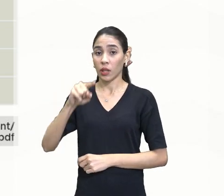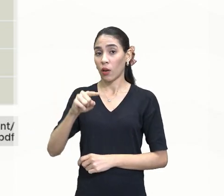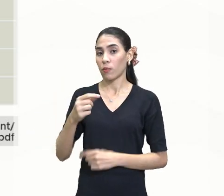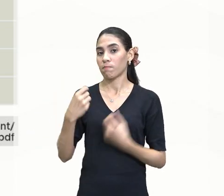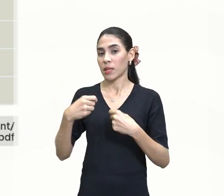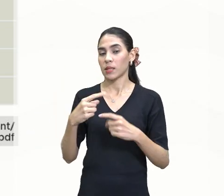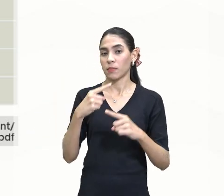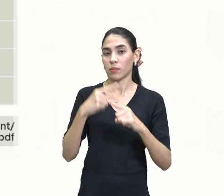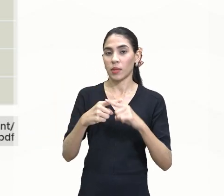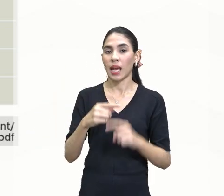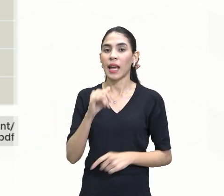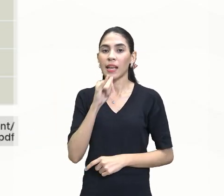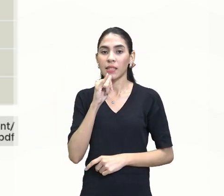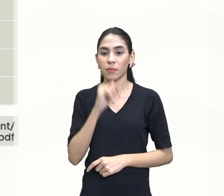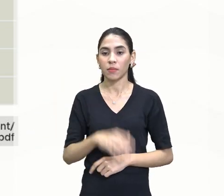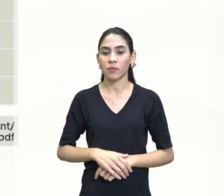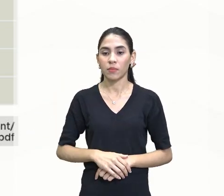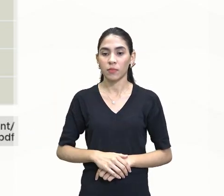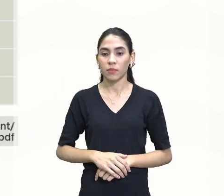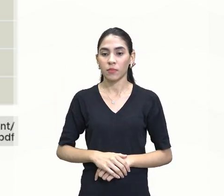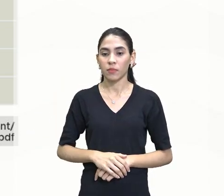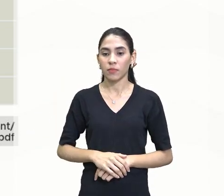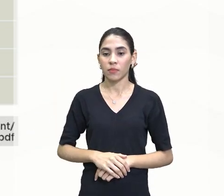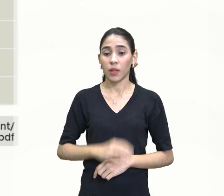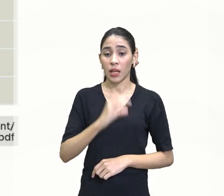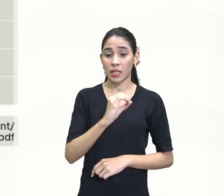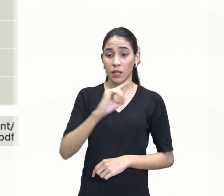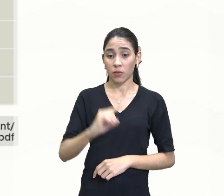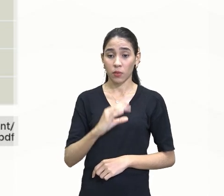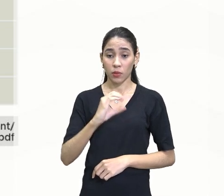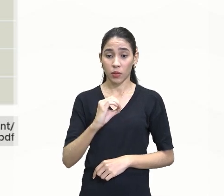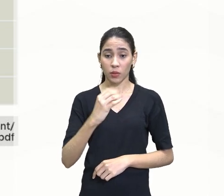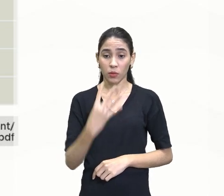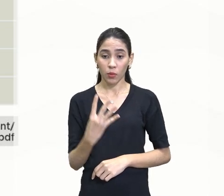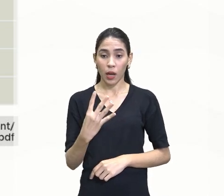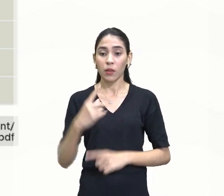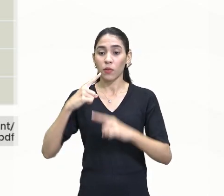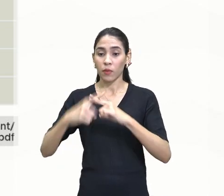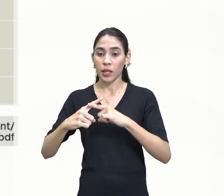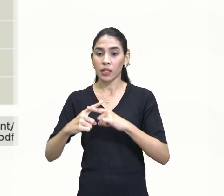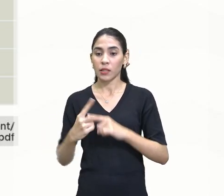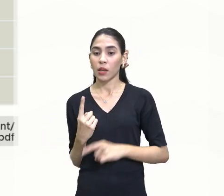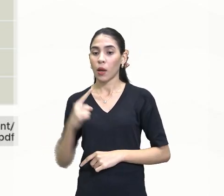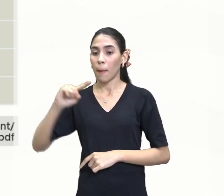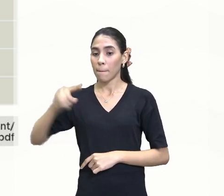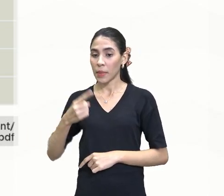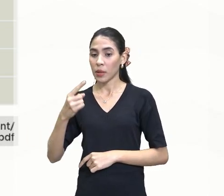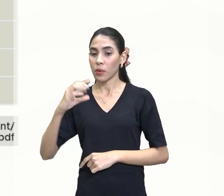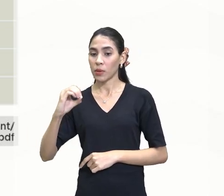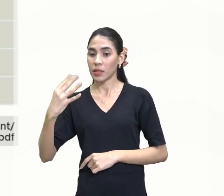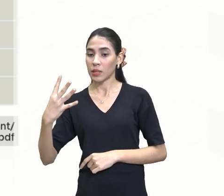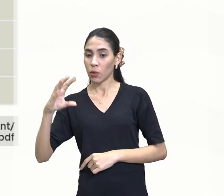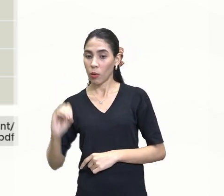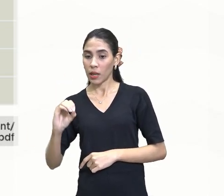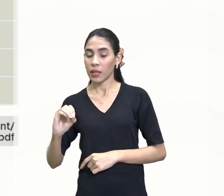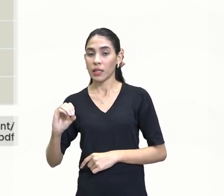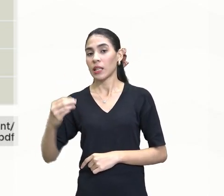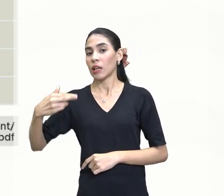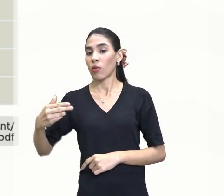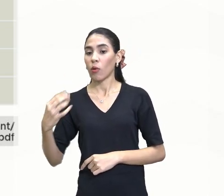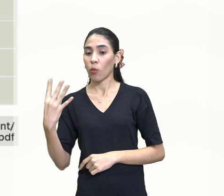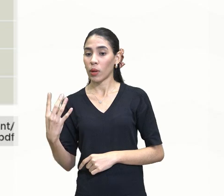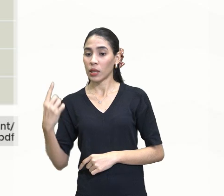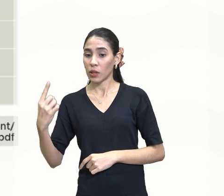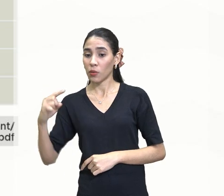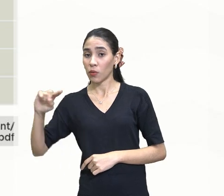multiplicar 4% por 1.040 e não por 1.000. Então, vai gerar uns juros de